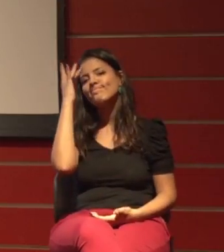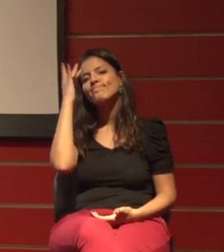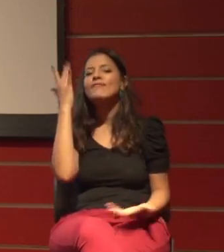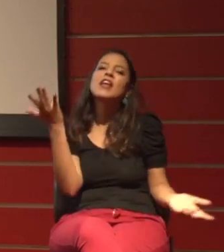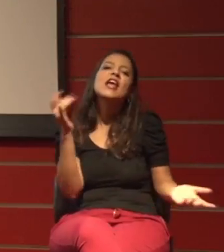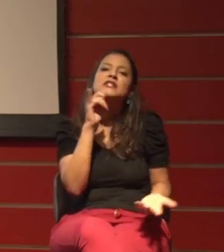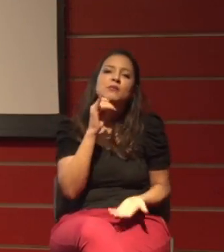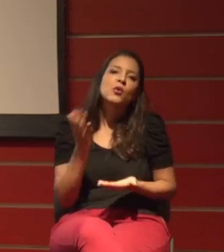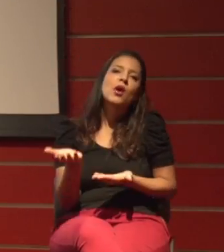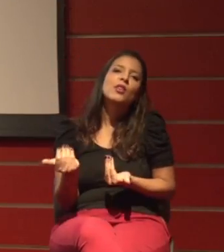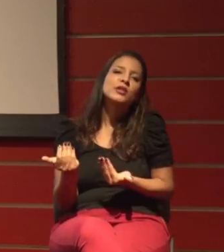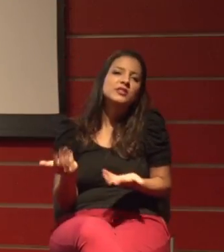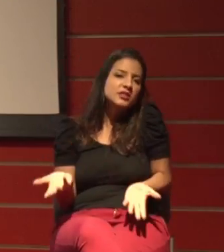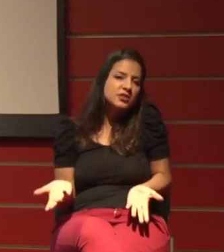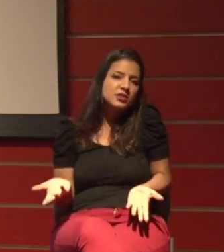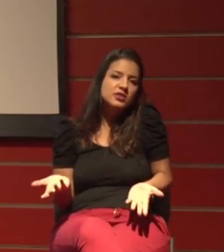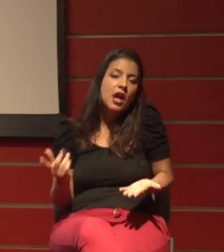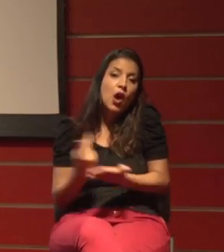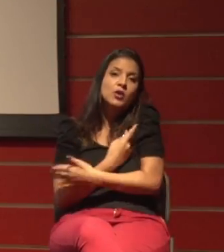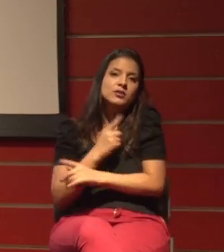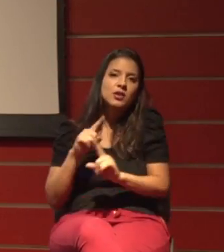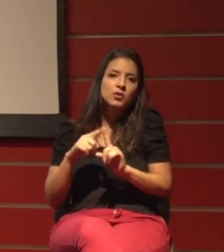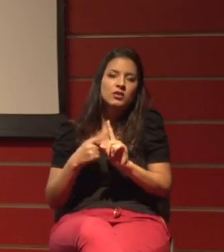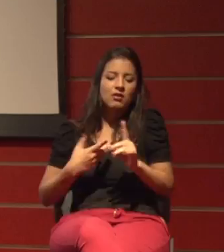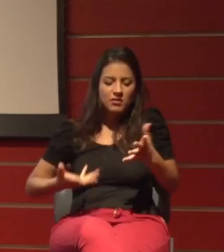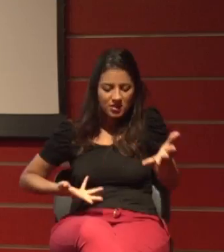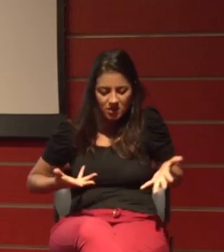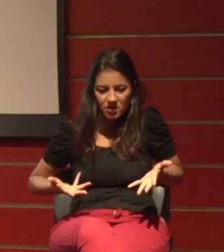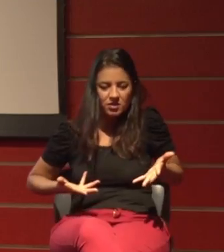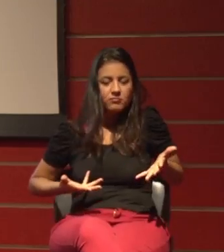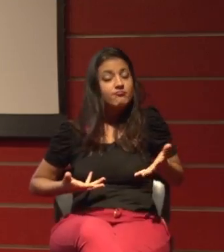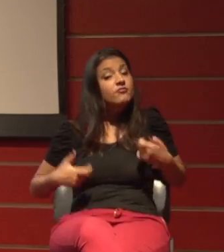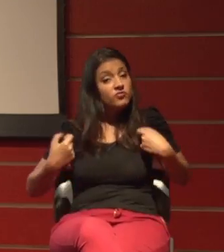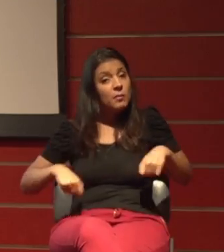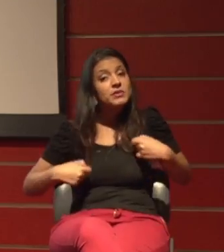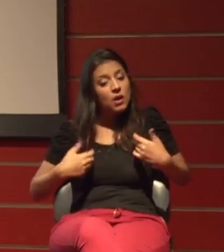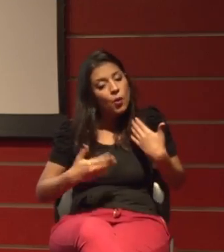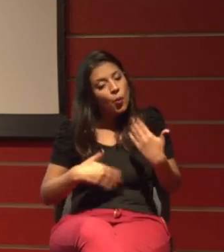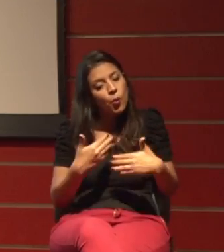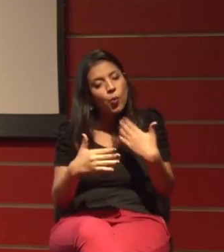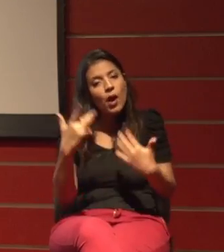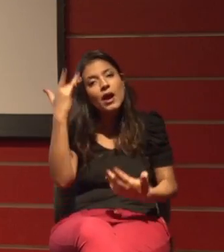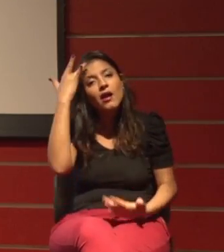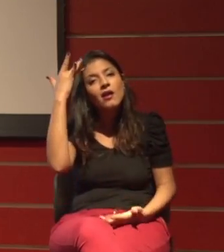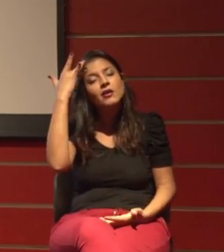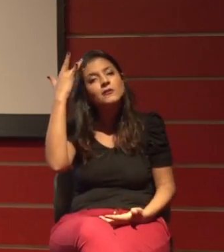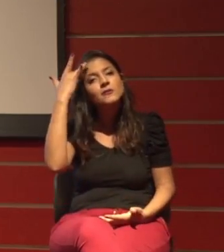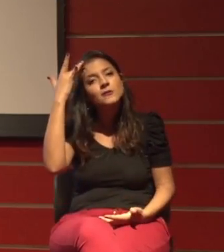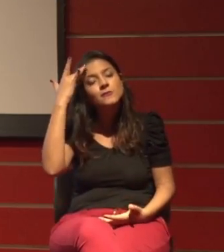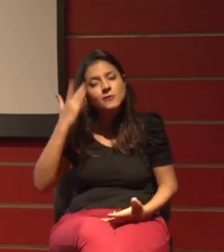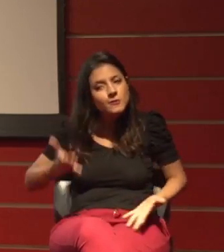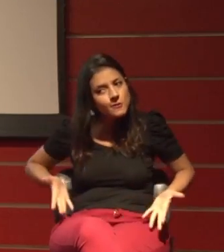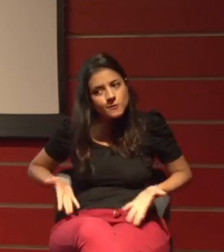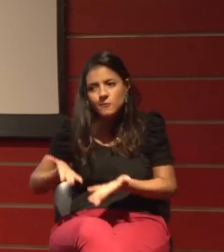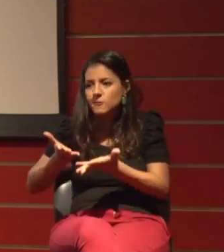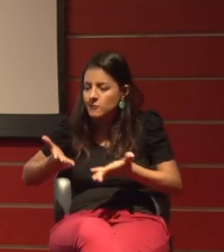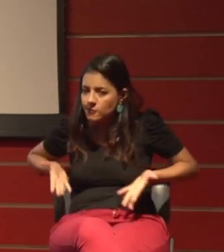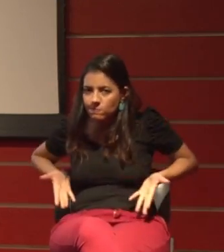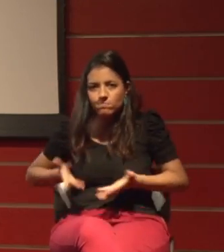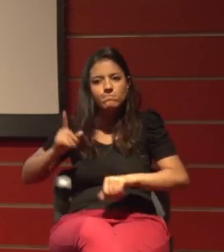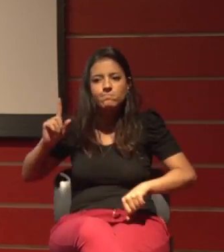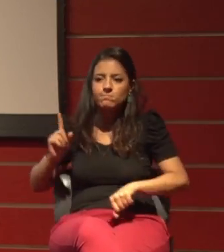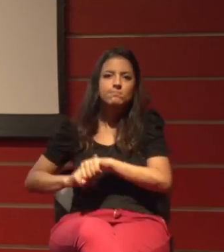adolescente por exemplo né Aí vai ter um processo de amadurecimento eh forçado e e